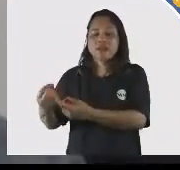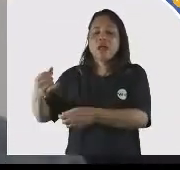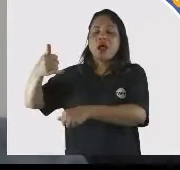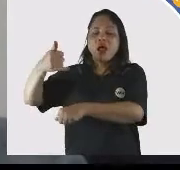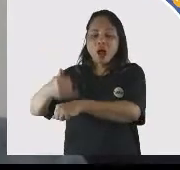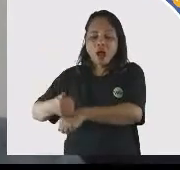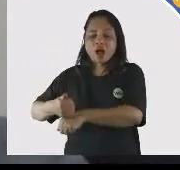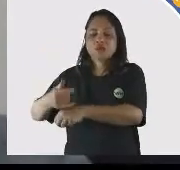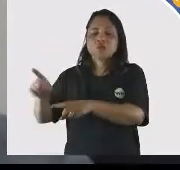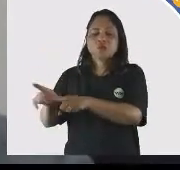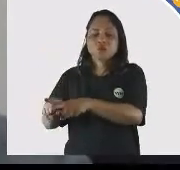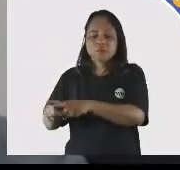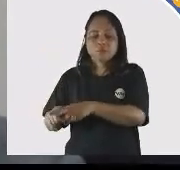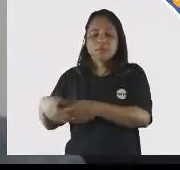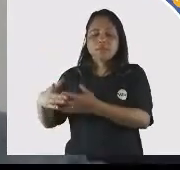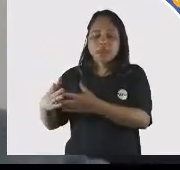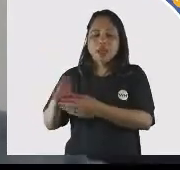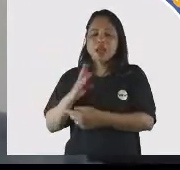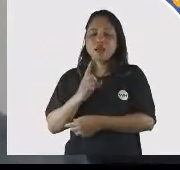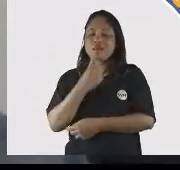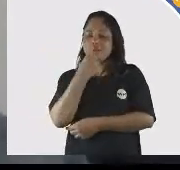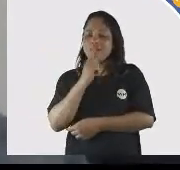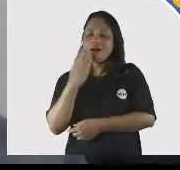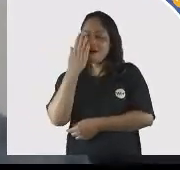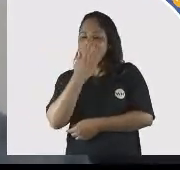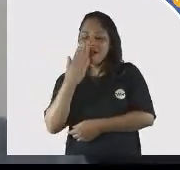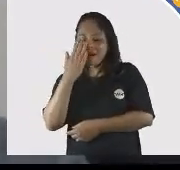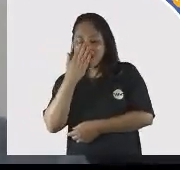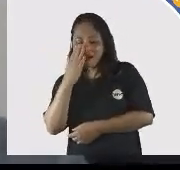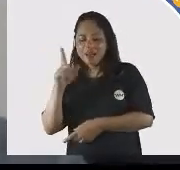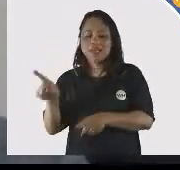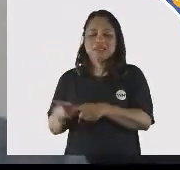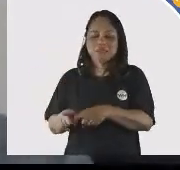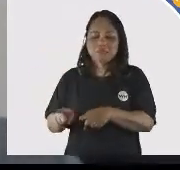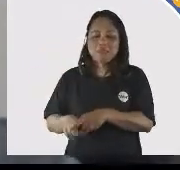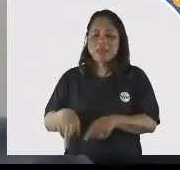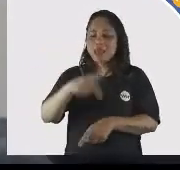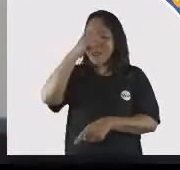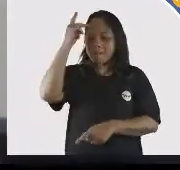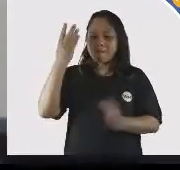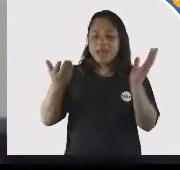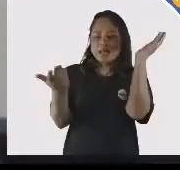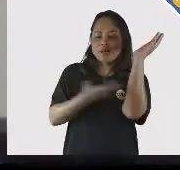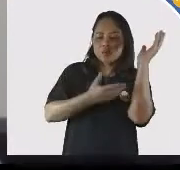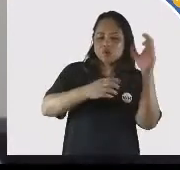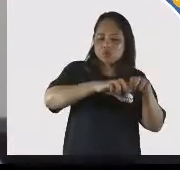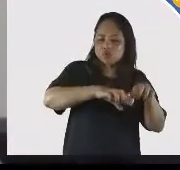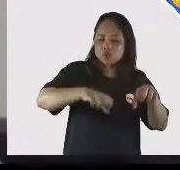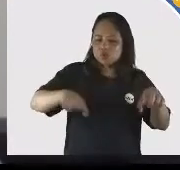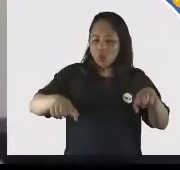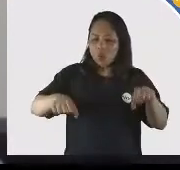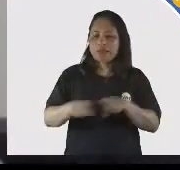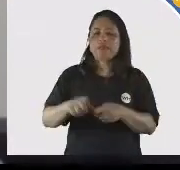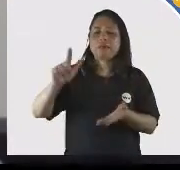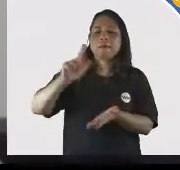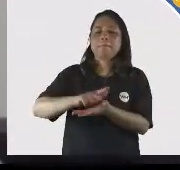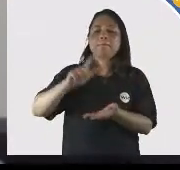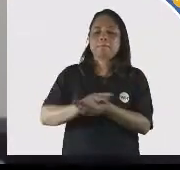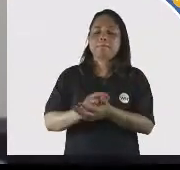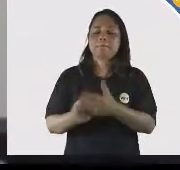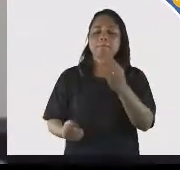segmento canavieiro o açúcar o pessoal da Madeira principalmente de grau da celulose quando você olha